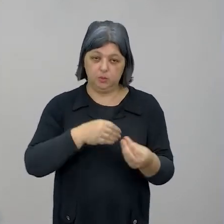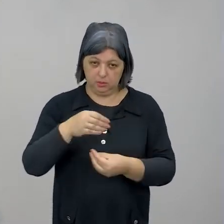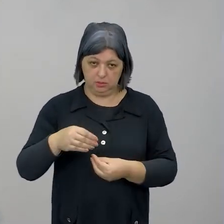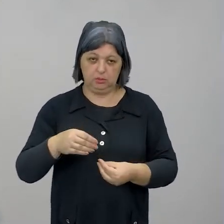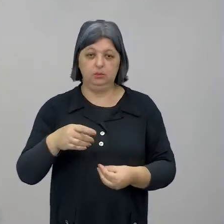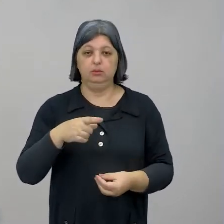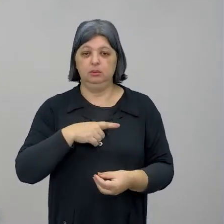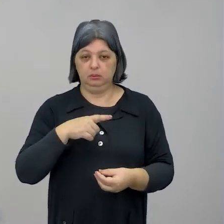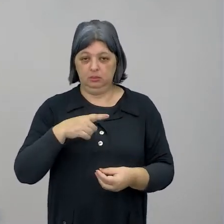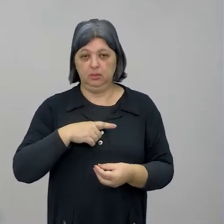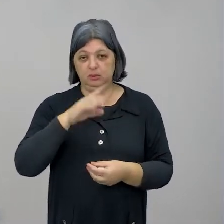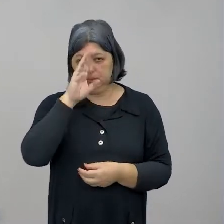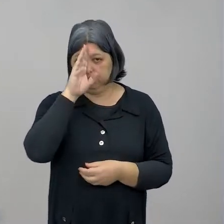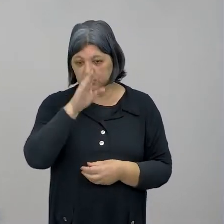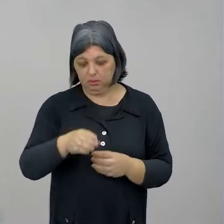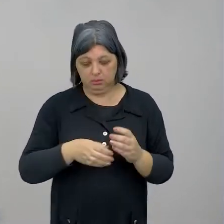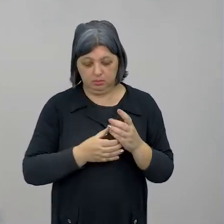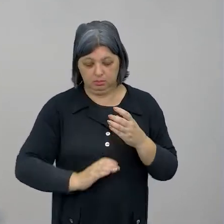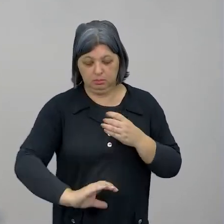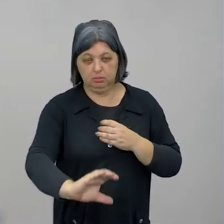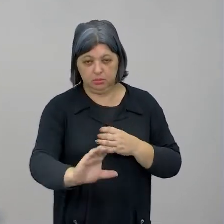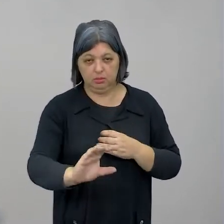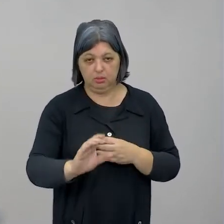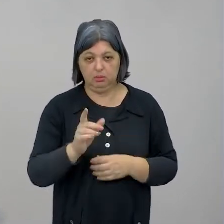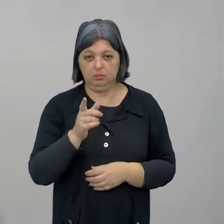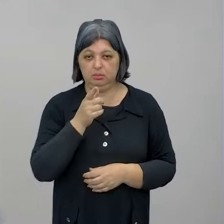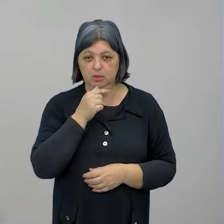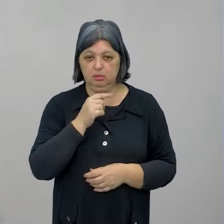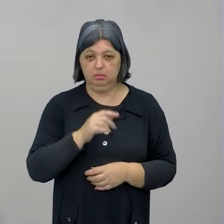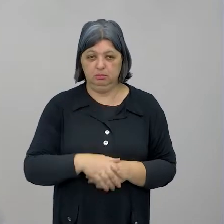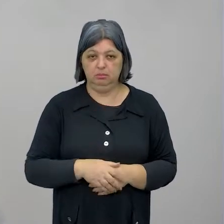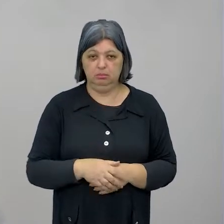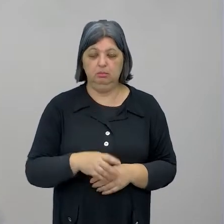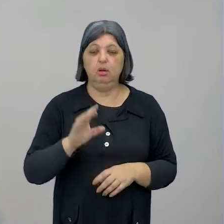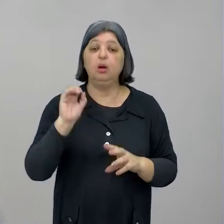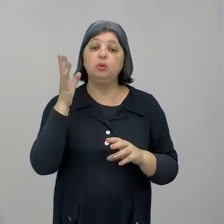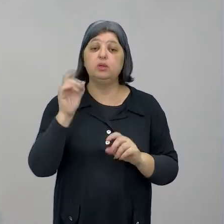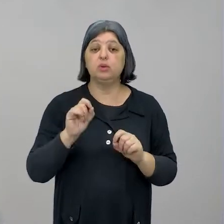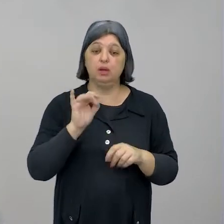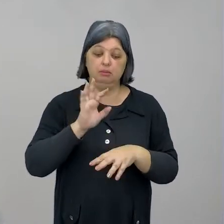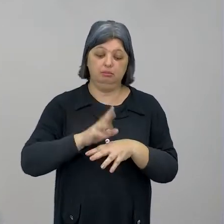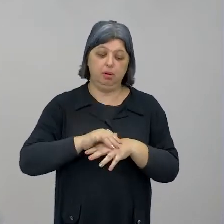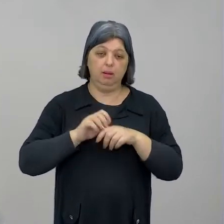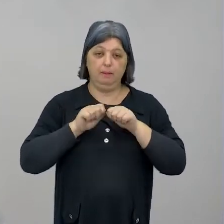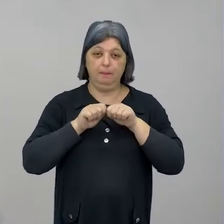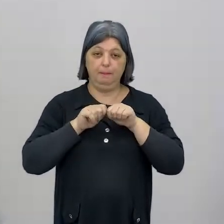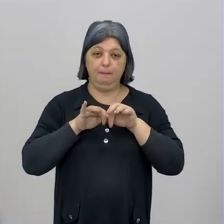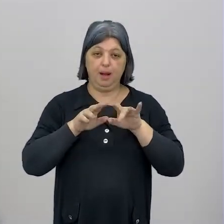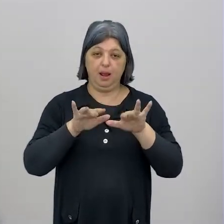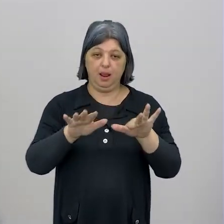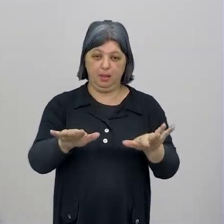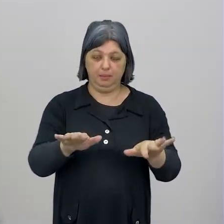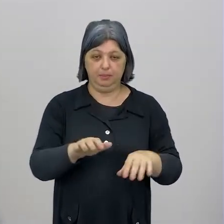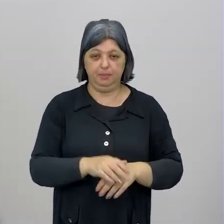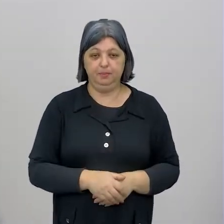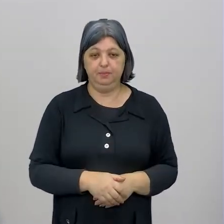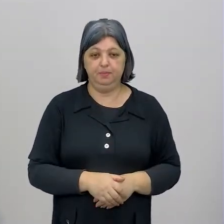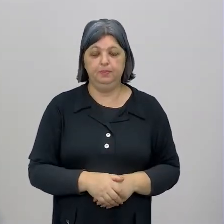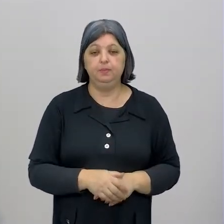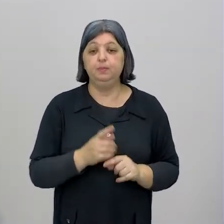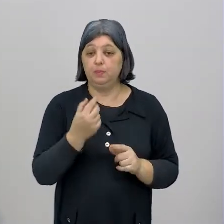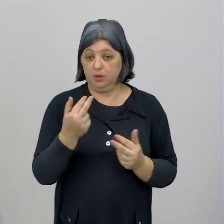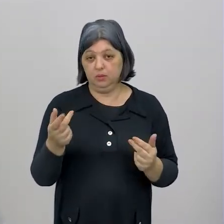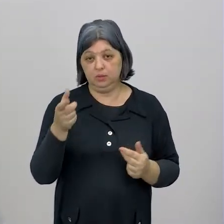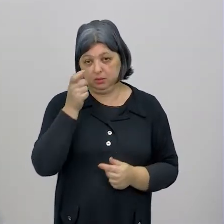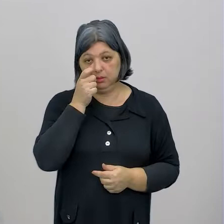aporte direto de esgoto ali, a disseminação de doenças é muito grande. Uma coisa que eu acho interessante, e